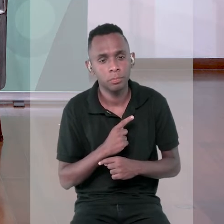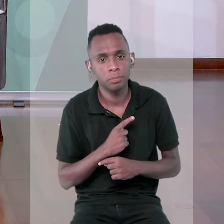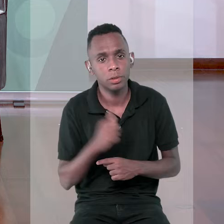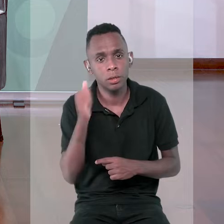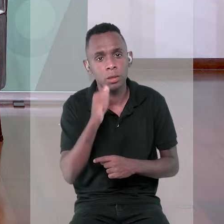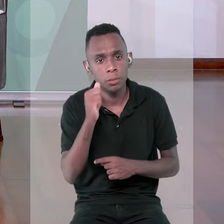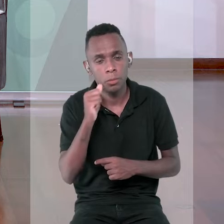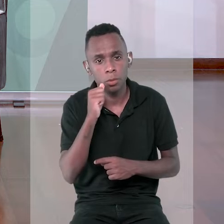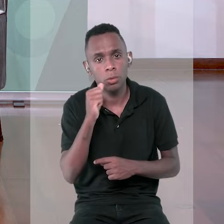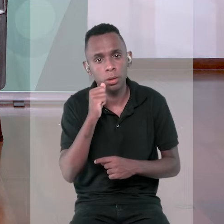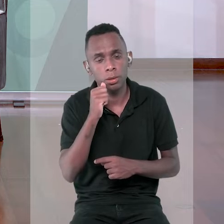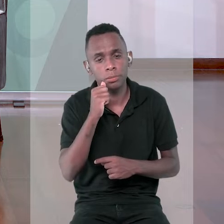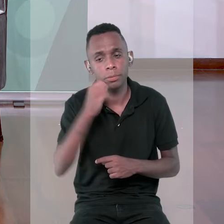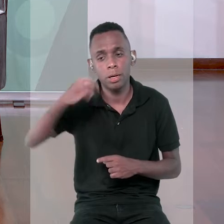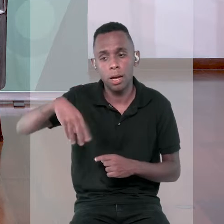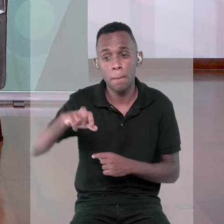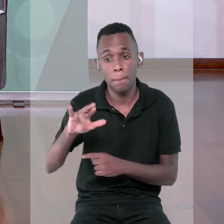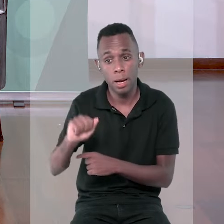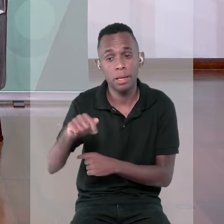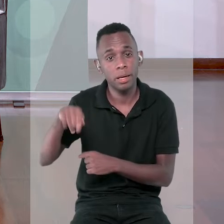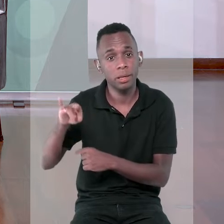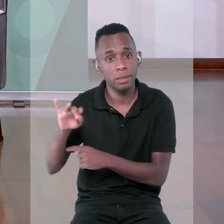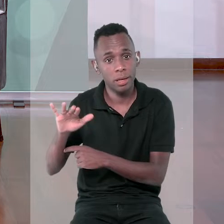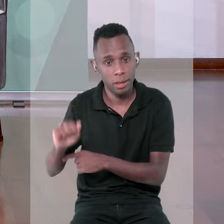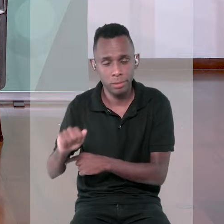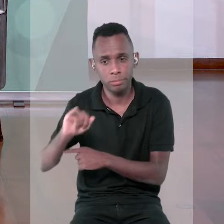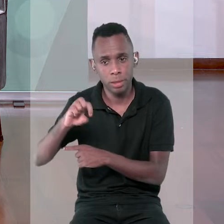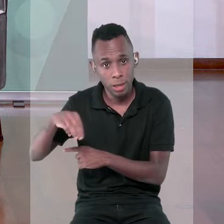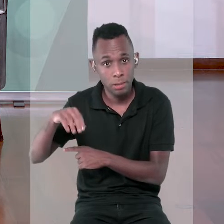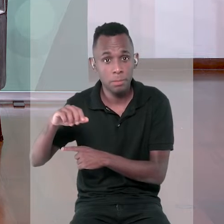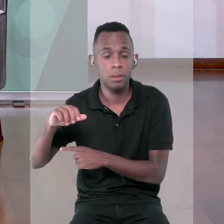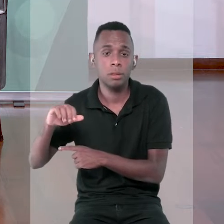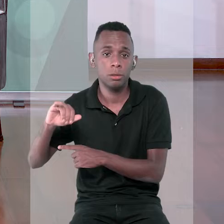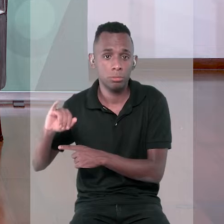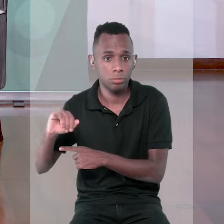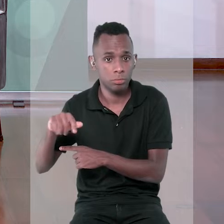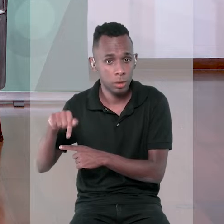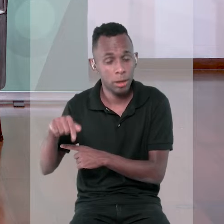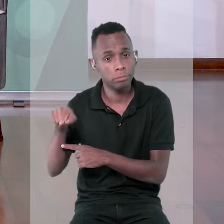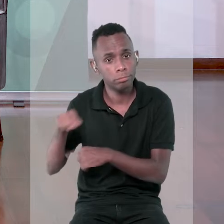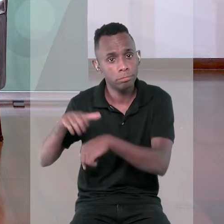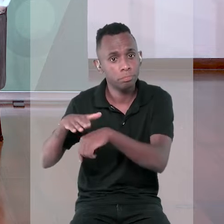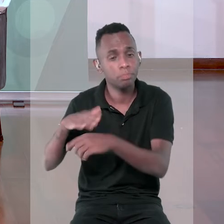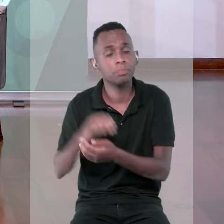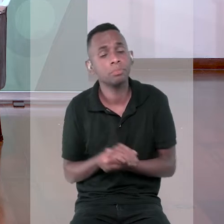baiana Maria Quitéria, né? Aquela que tinha um conjunto de similitudes. E é interessante